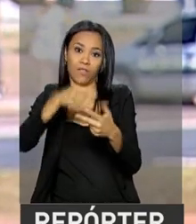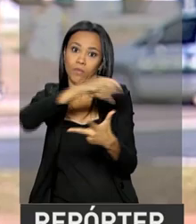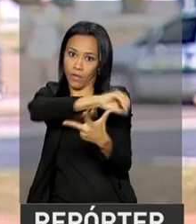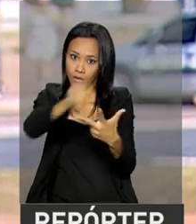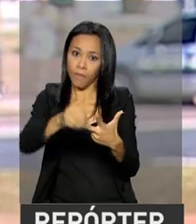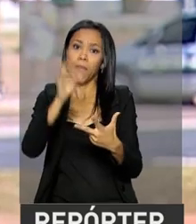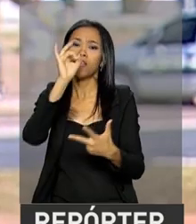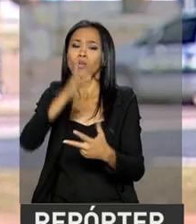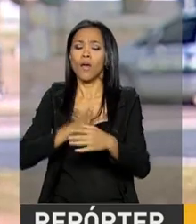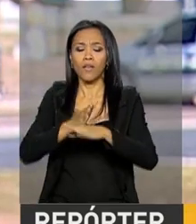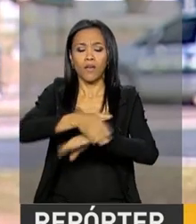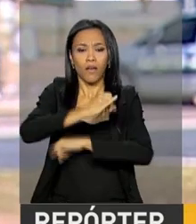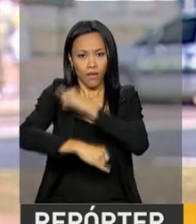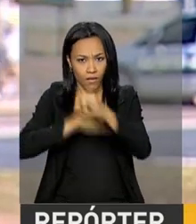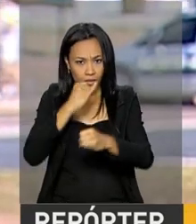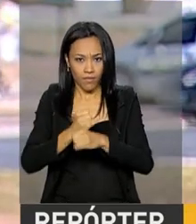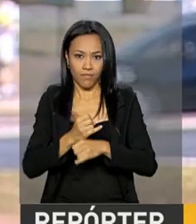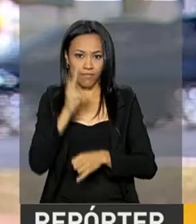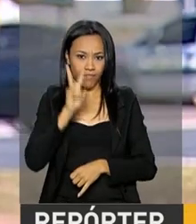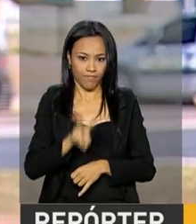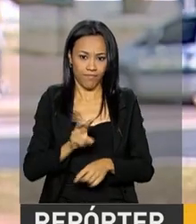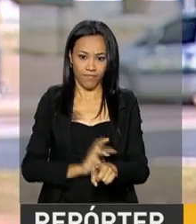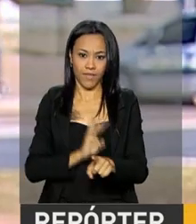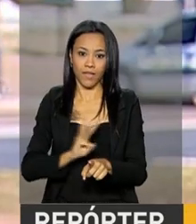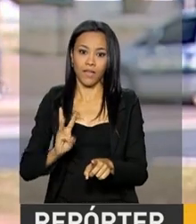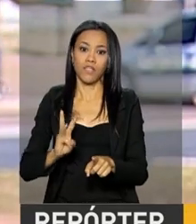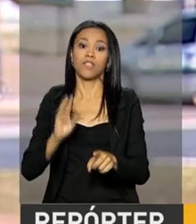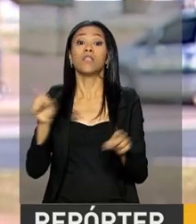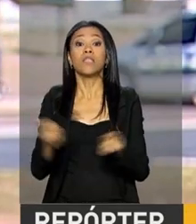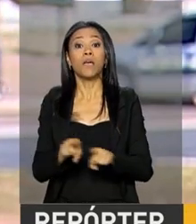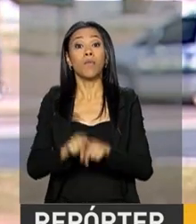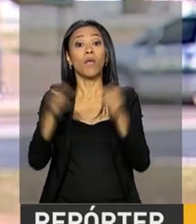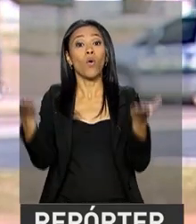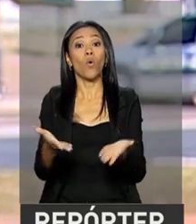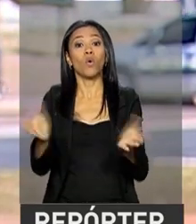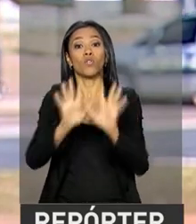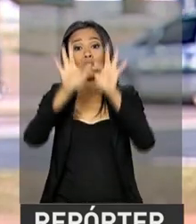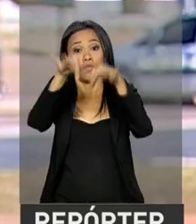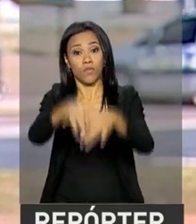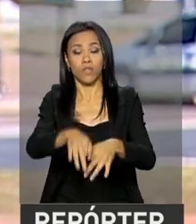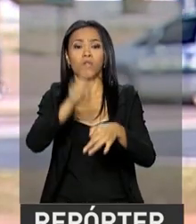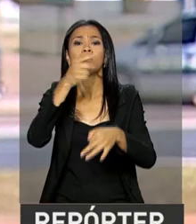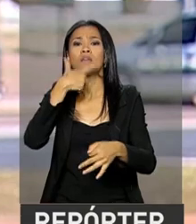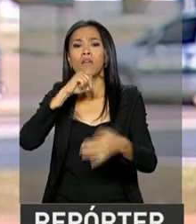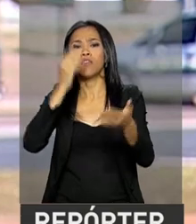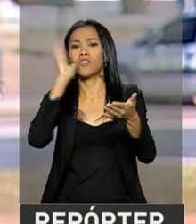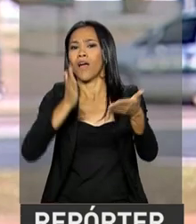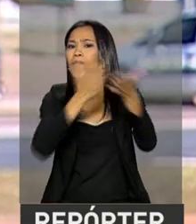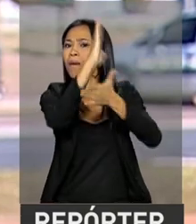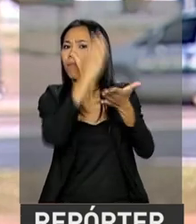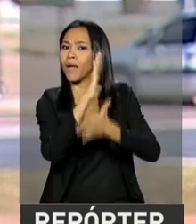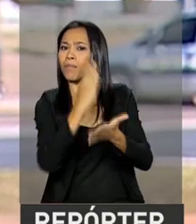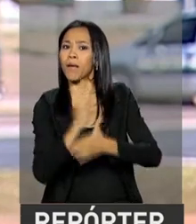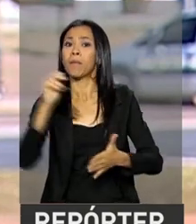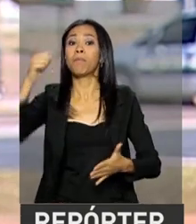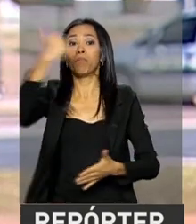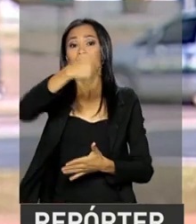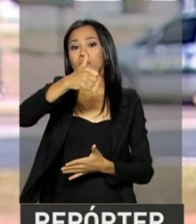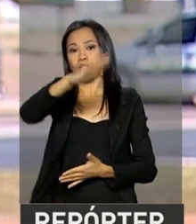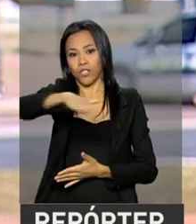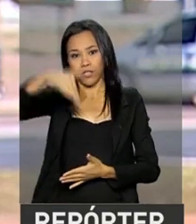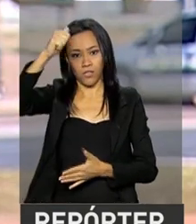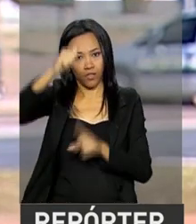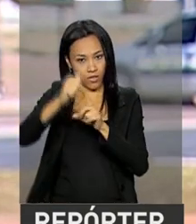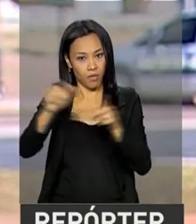página do czu na internet e termina hoje também o prazo para os aprovados na primeira chamada ada do programa